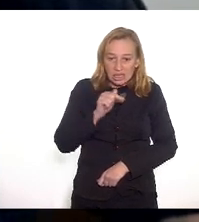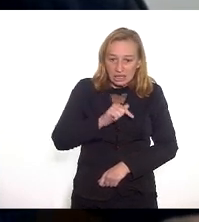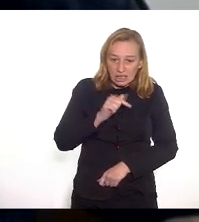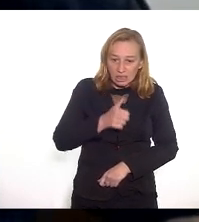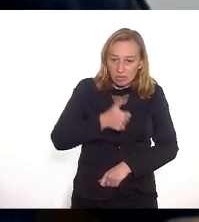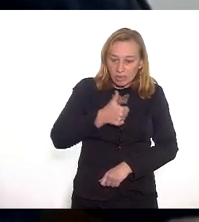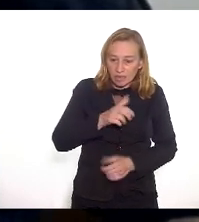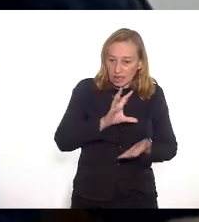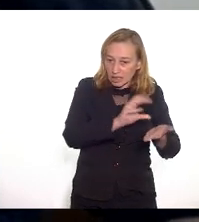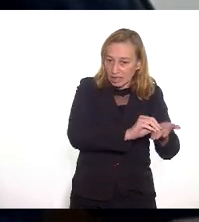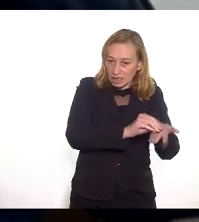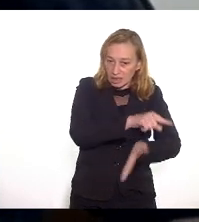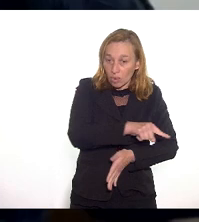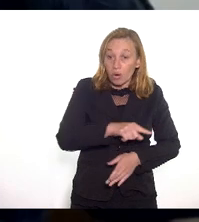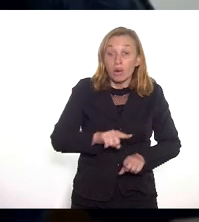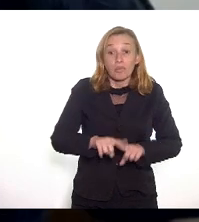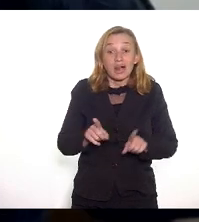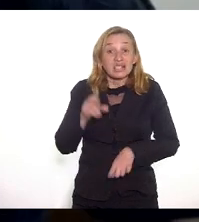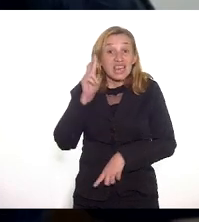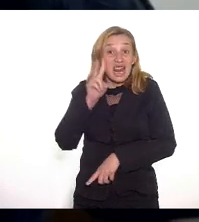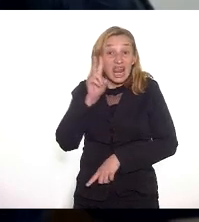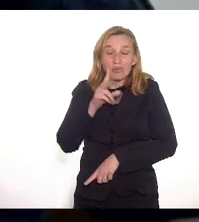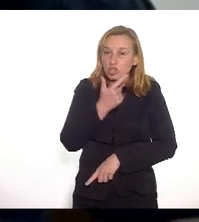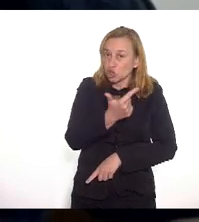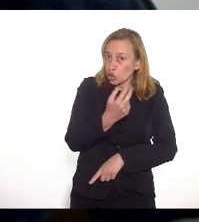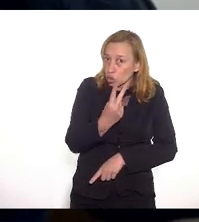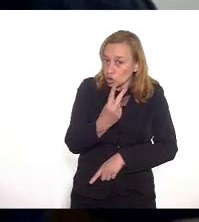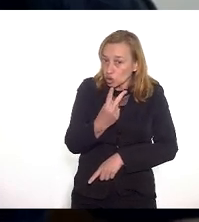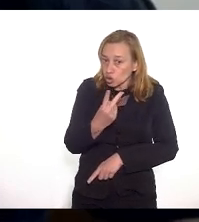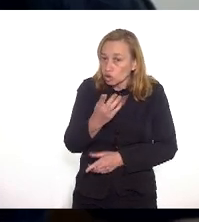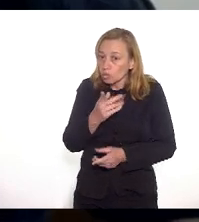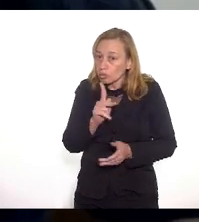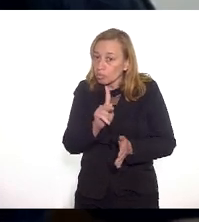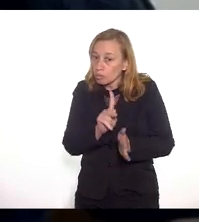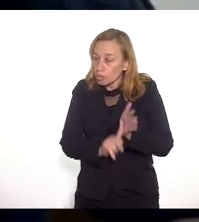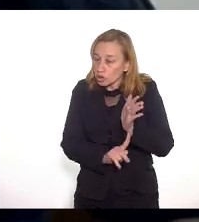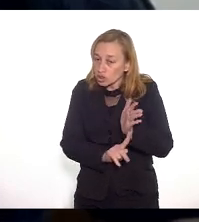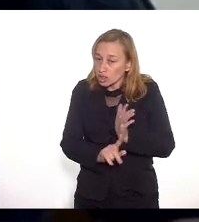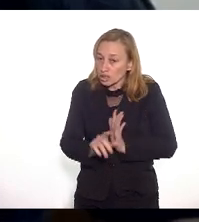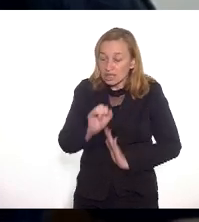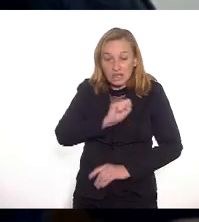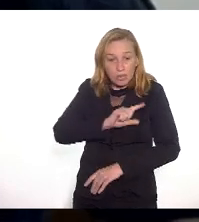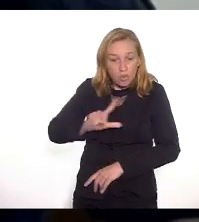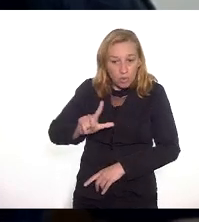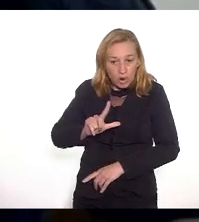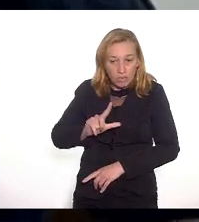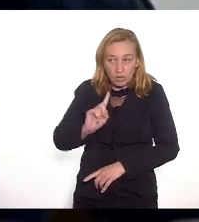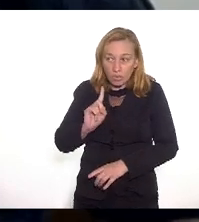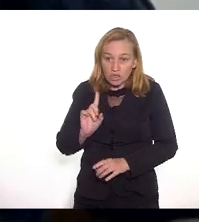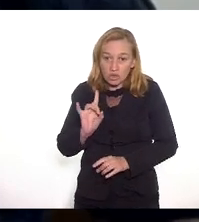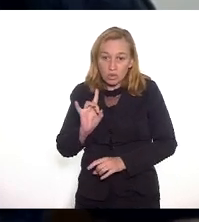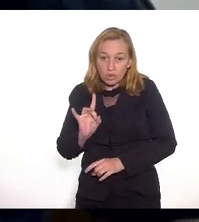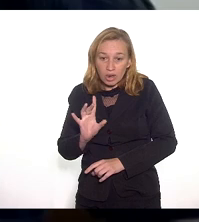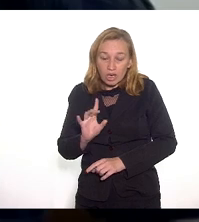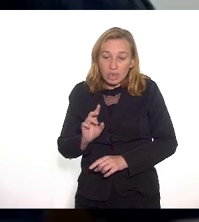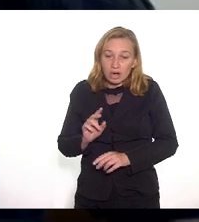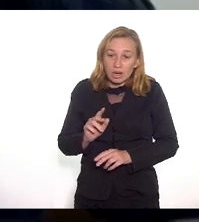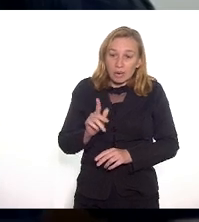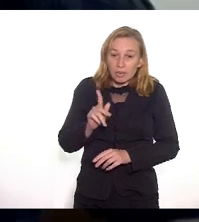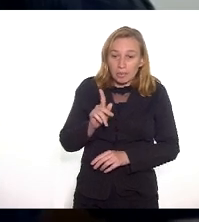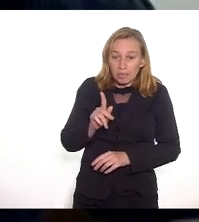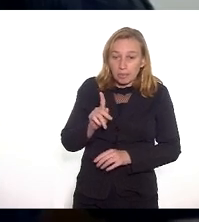primeiro a anexação, mas lendo os dois projetos, do Samuel Malafaia não é apenas em função da pandemia, é um programa